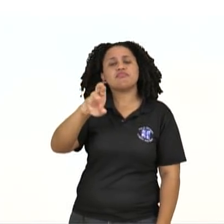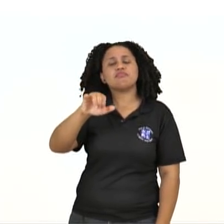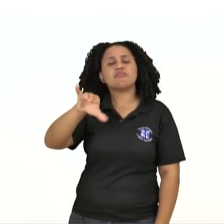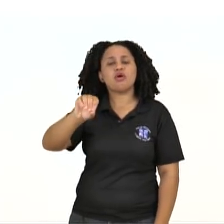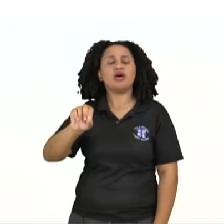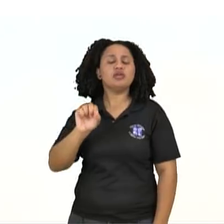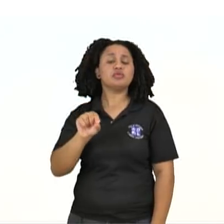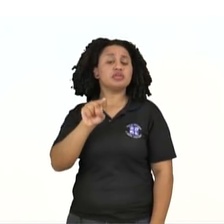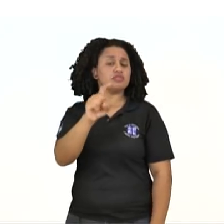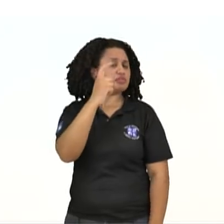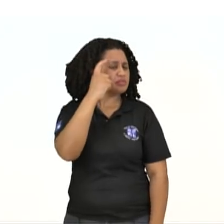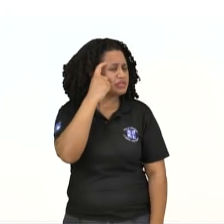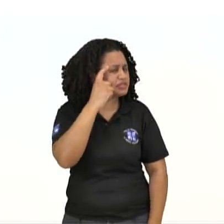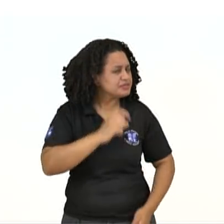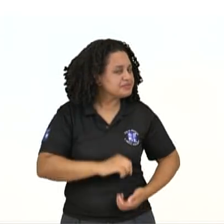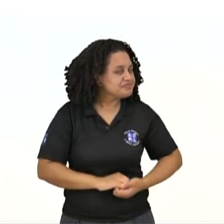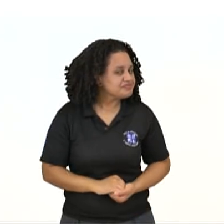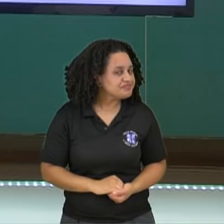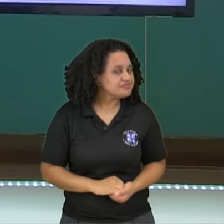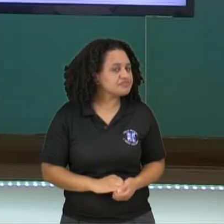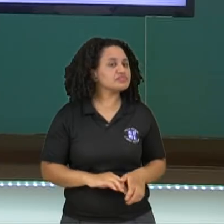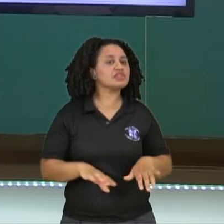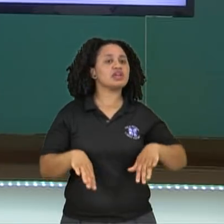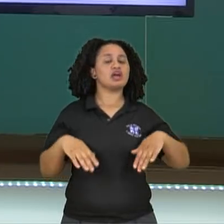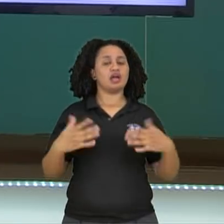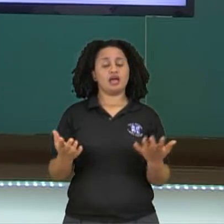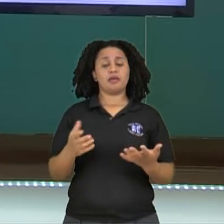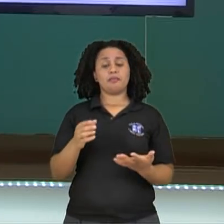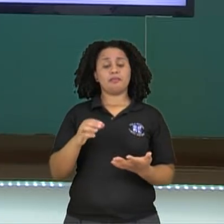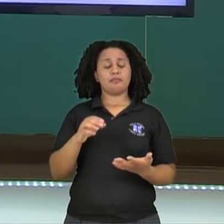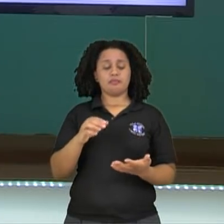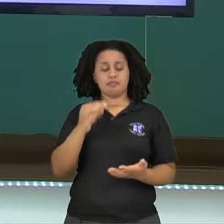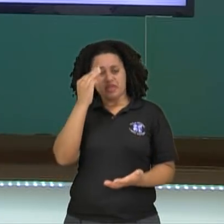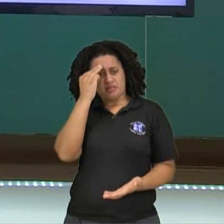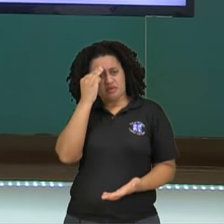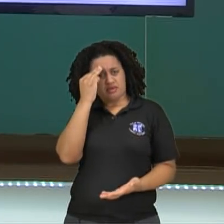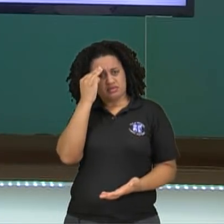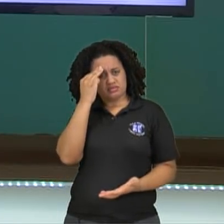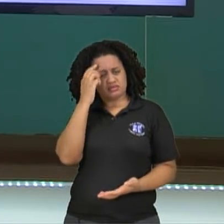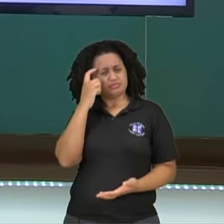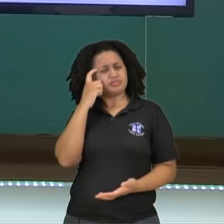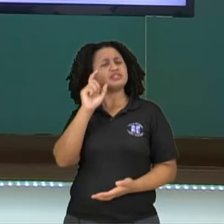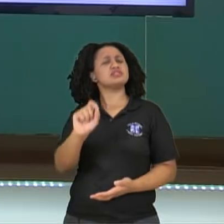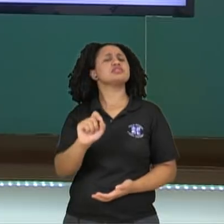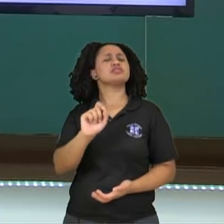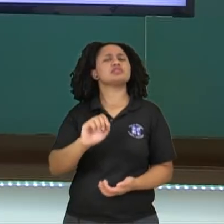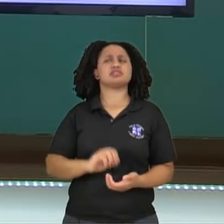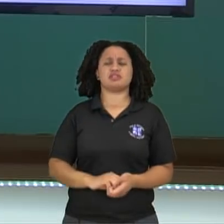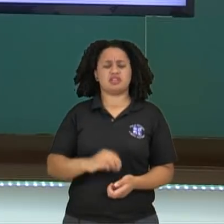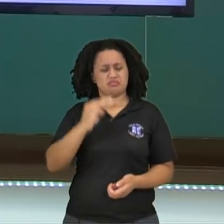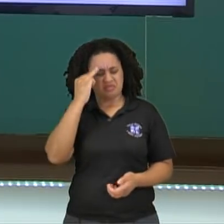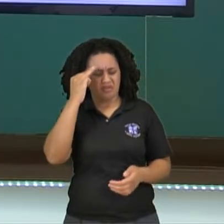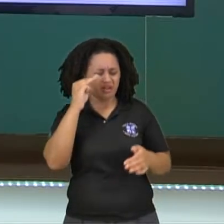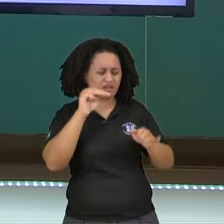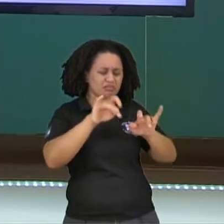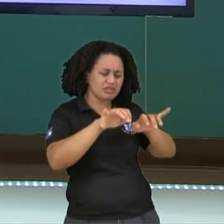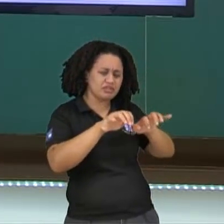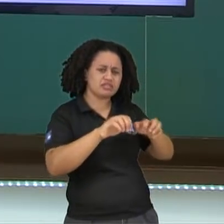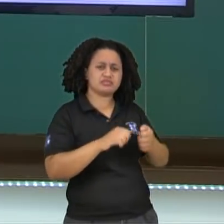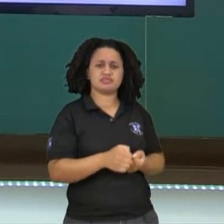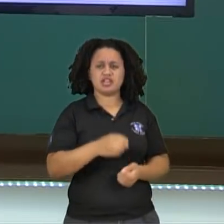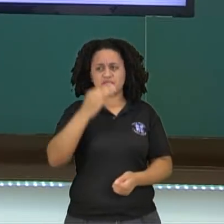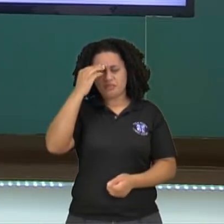representação você pensa? Quando eu falo a palavra memória, o que você imagina? Memória do computador?